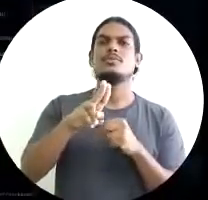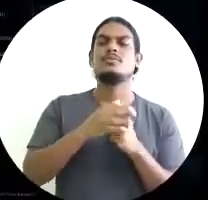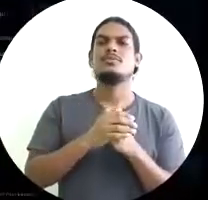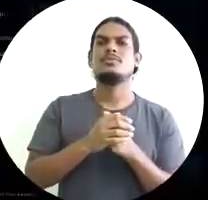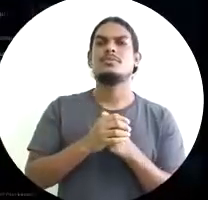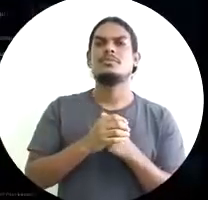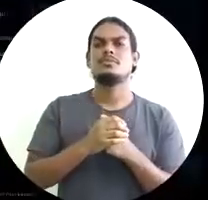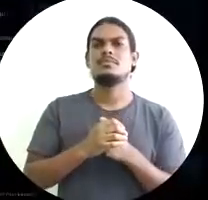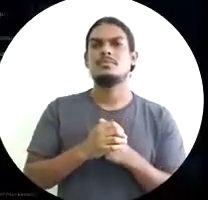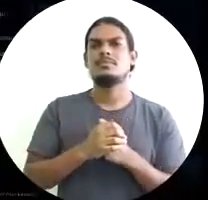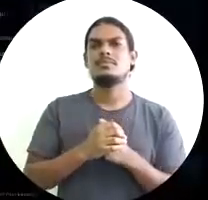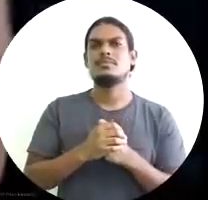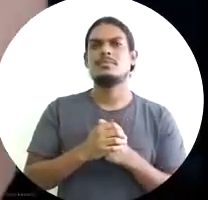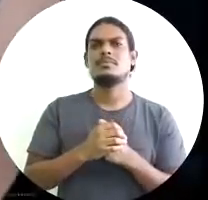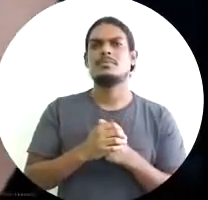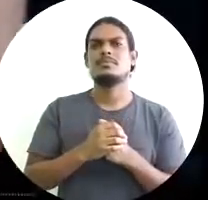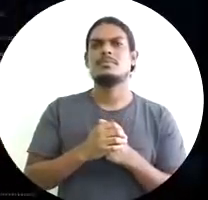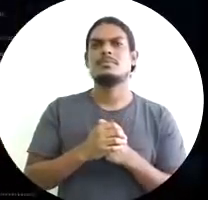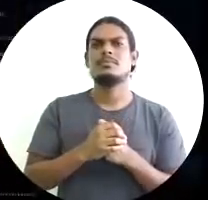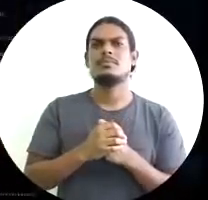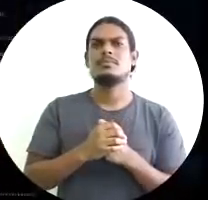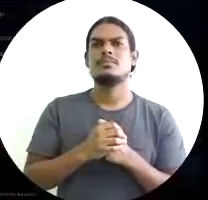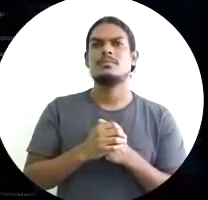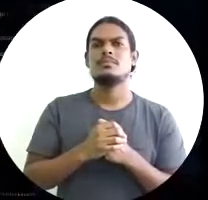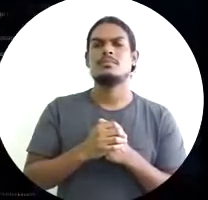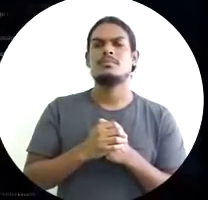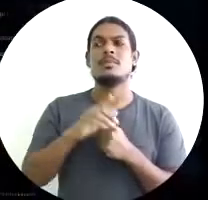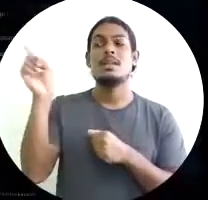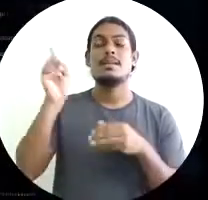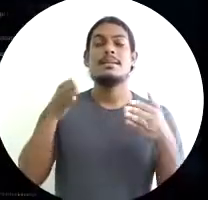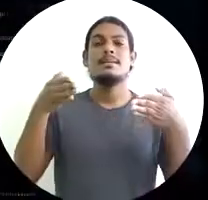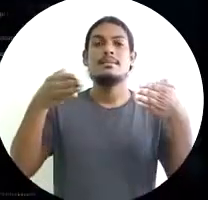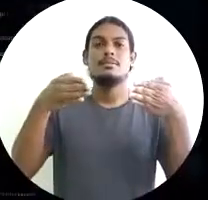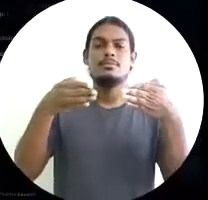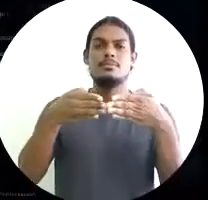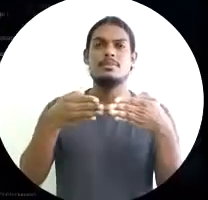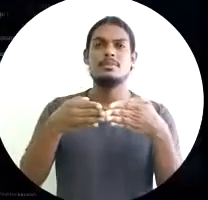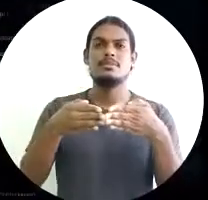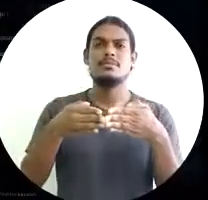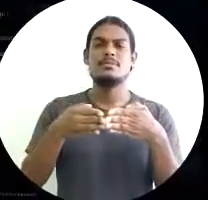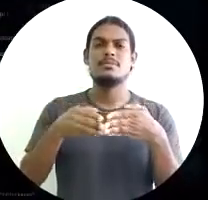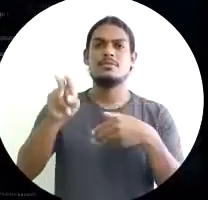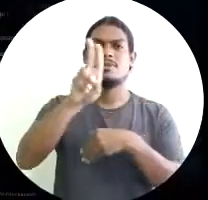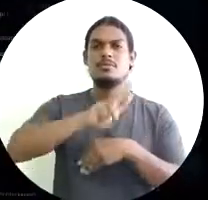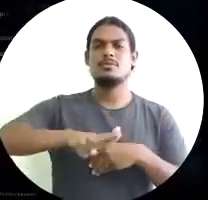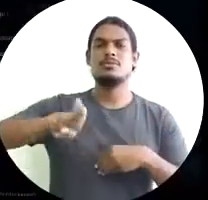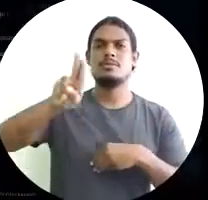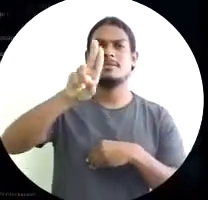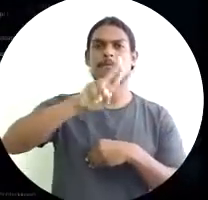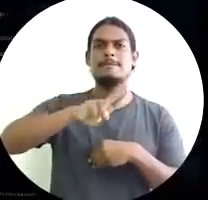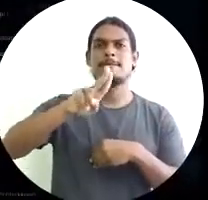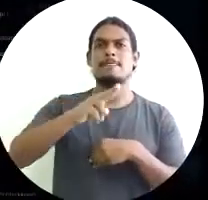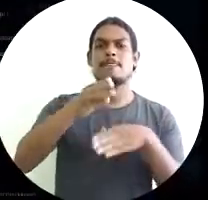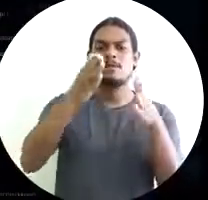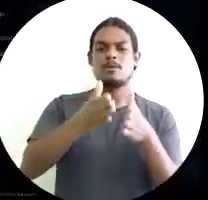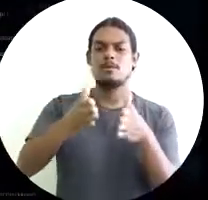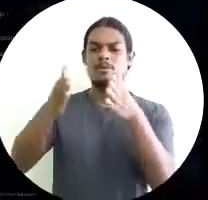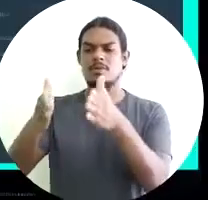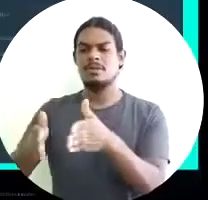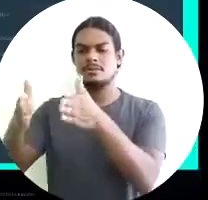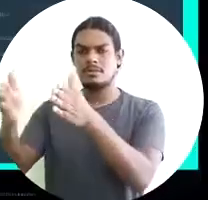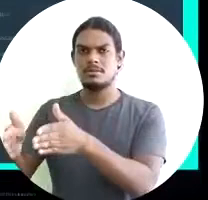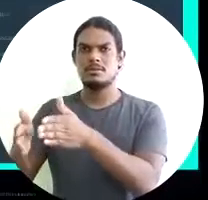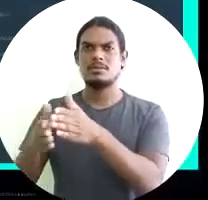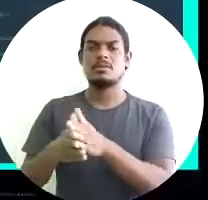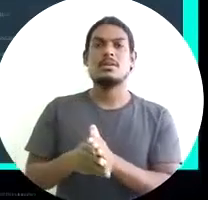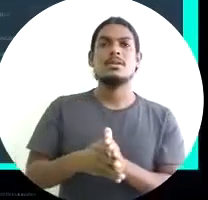ser afetadas. Então, essa especificação ela é colocada uma ao lado da outra. Então,